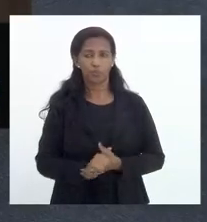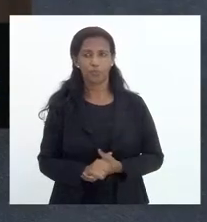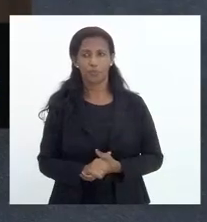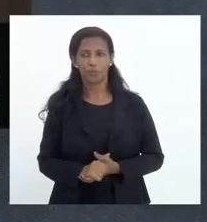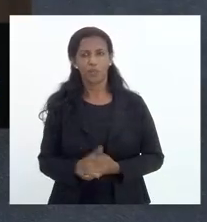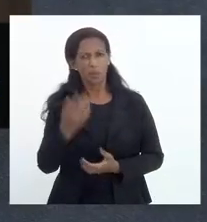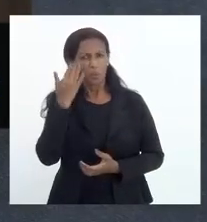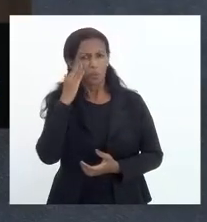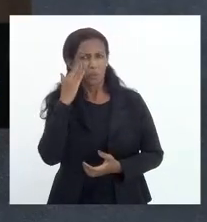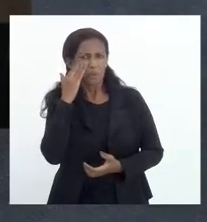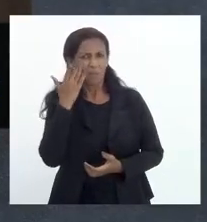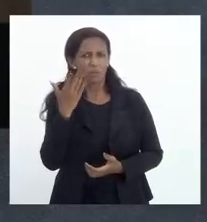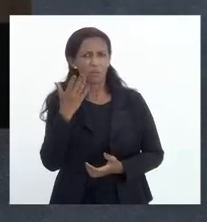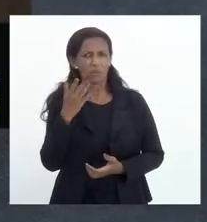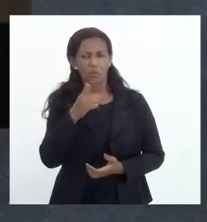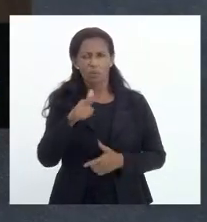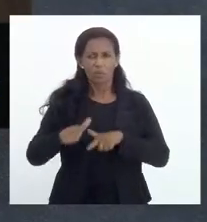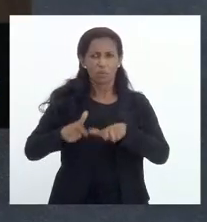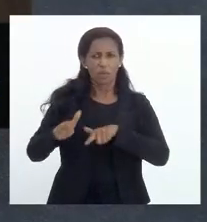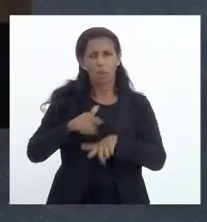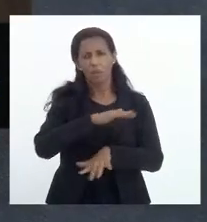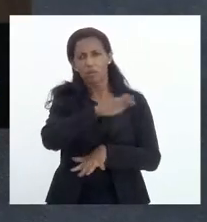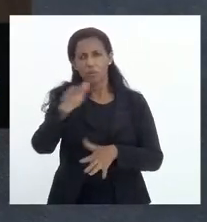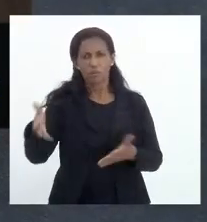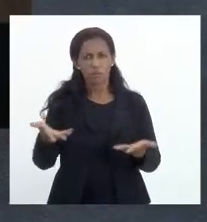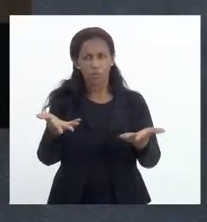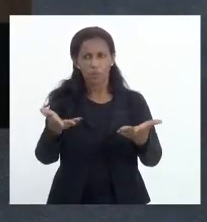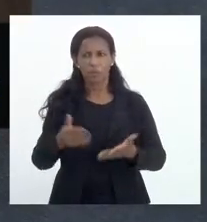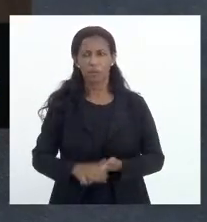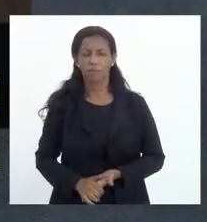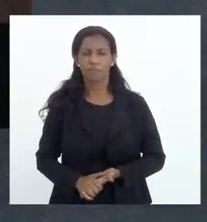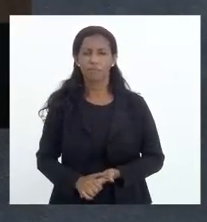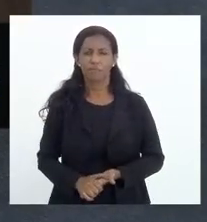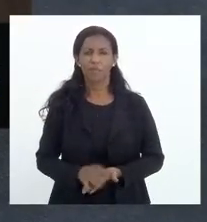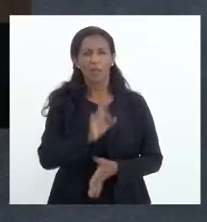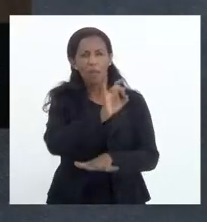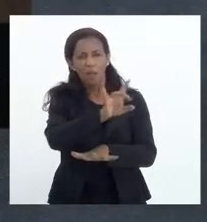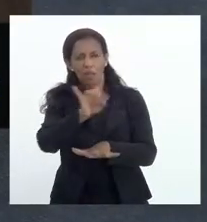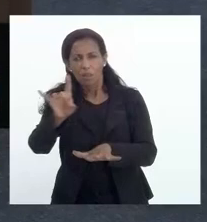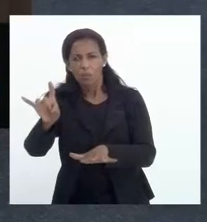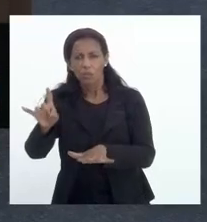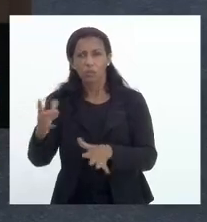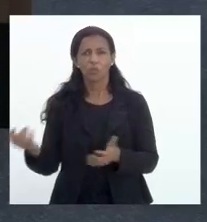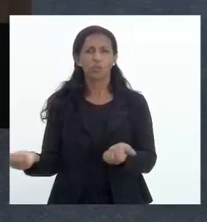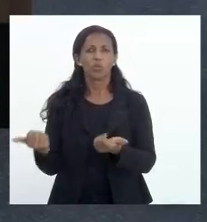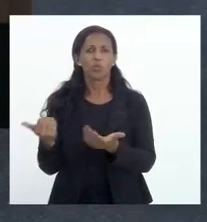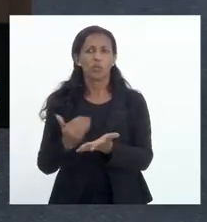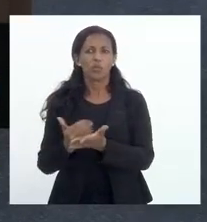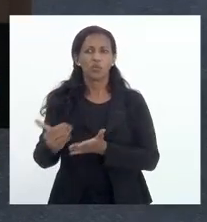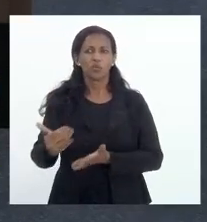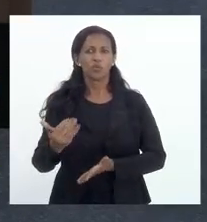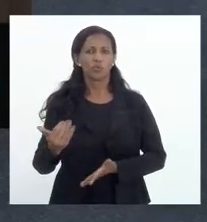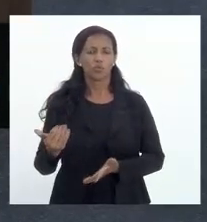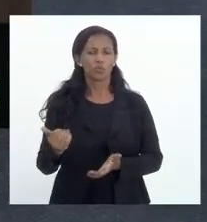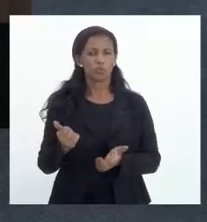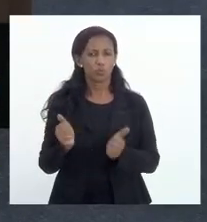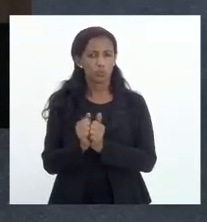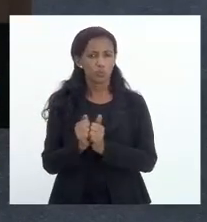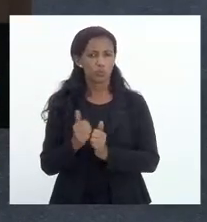entendo o papel de todo mundo aqui. Doutor Luiz, José Luiz Damit, esteve comigo no início do governo e